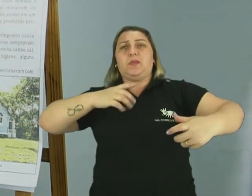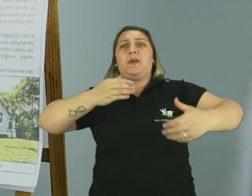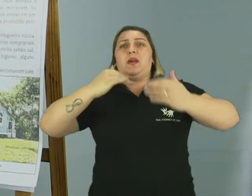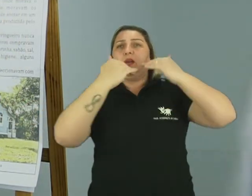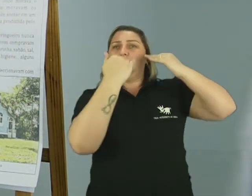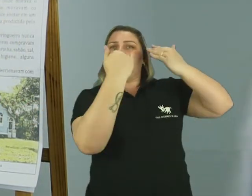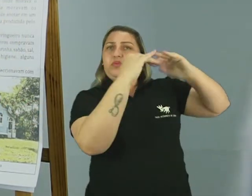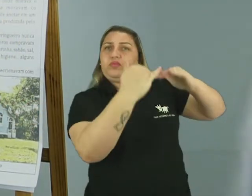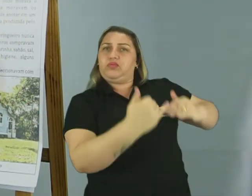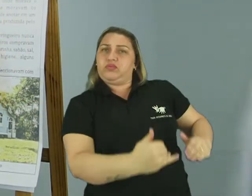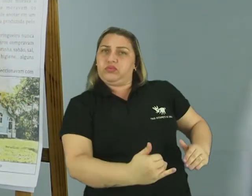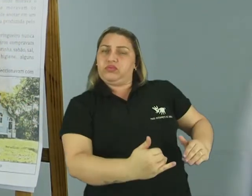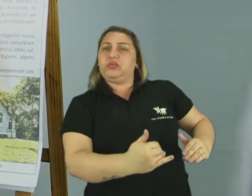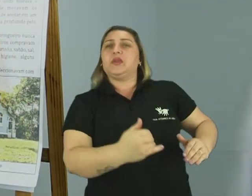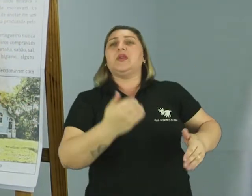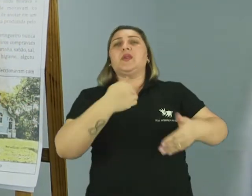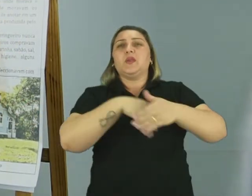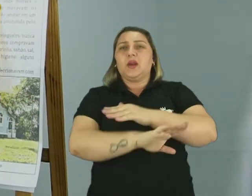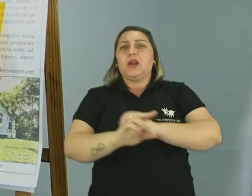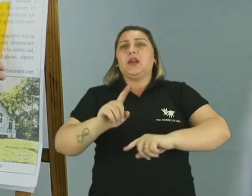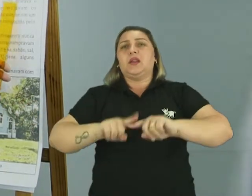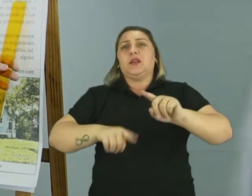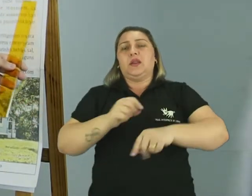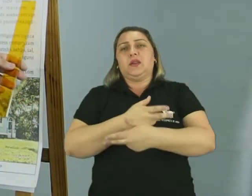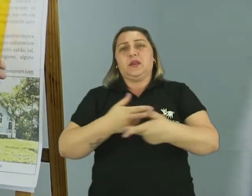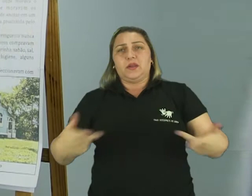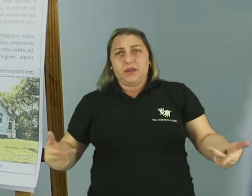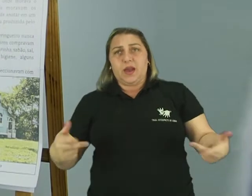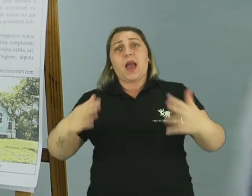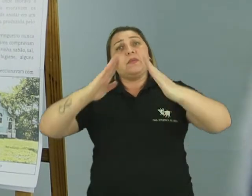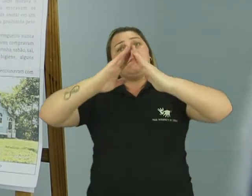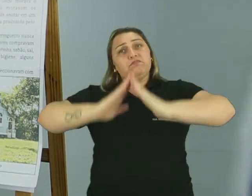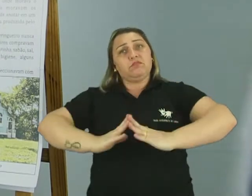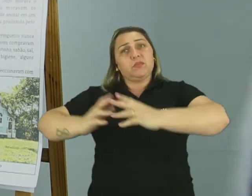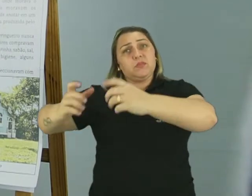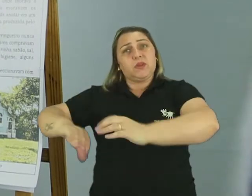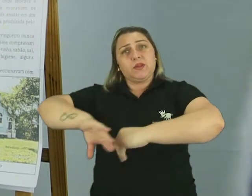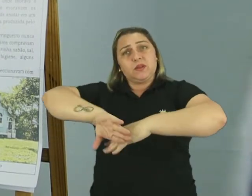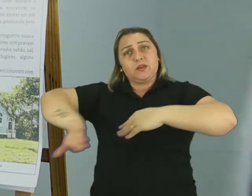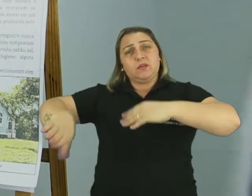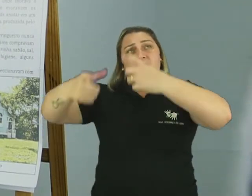das mercadorias, armazém, a parte onde morava